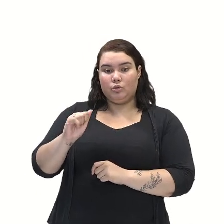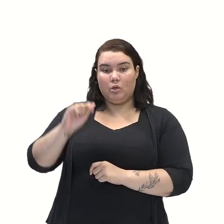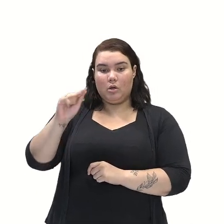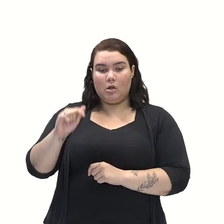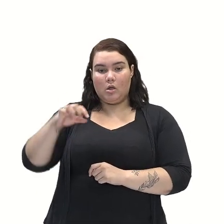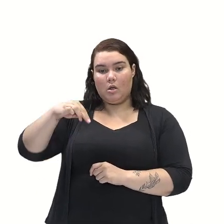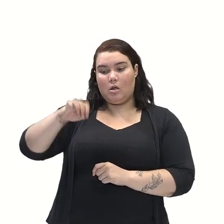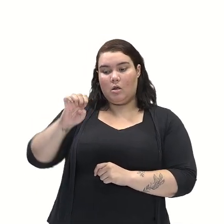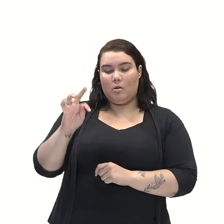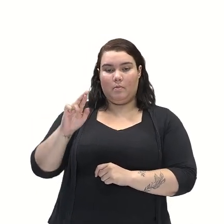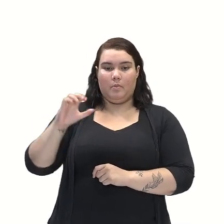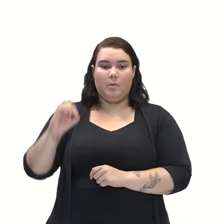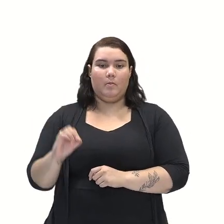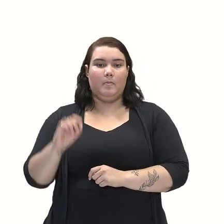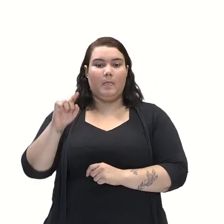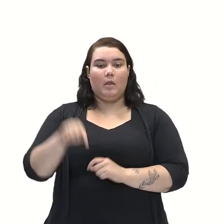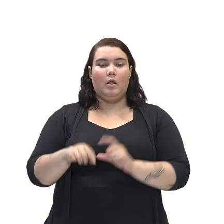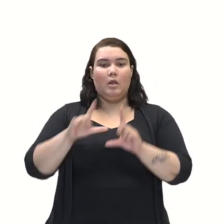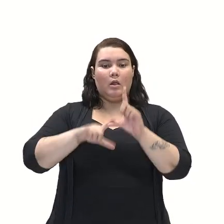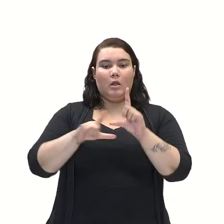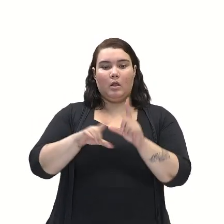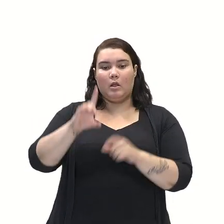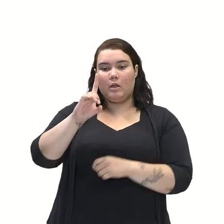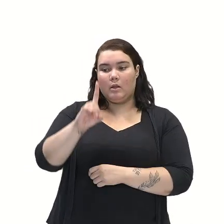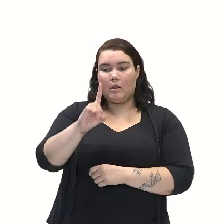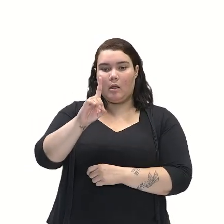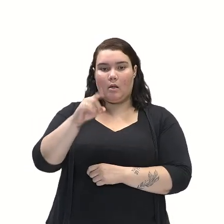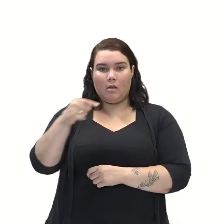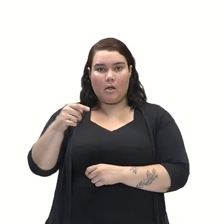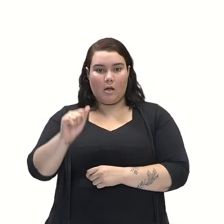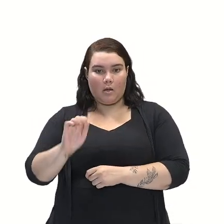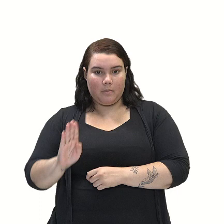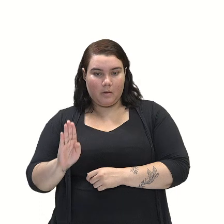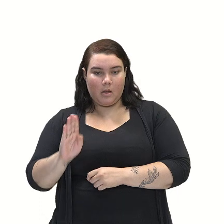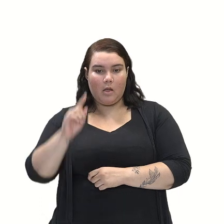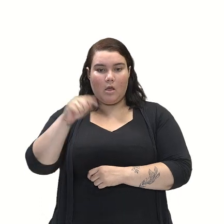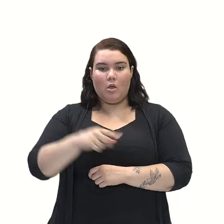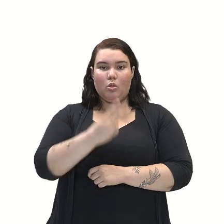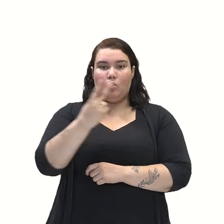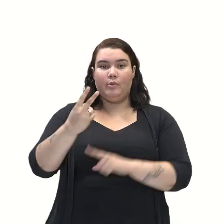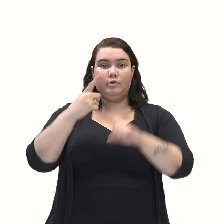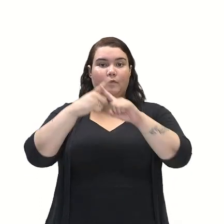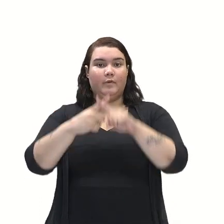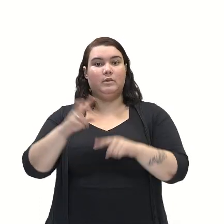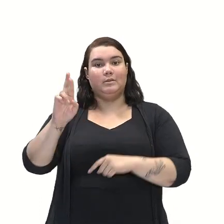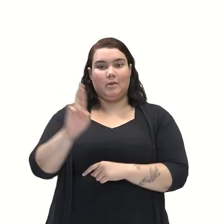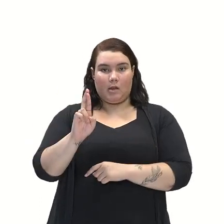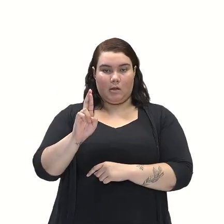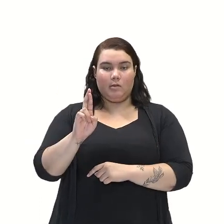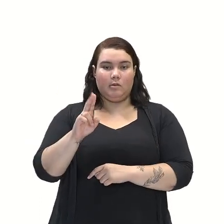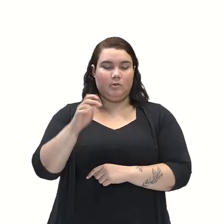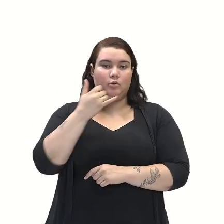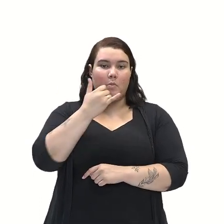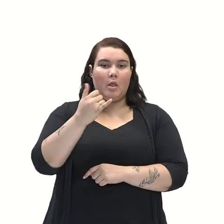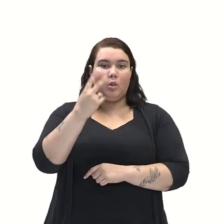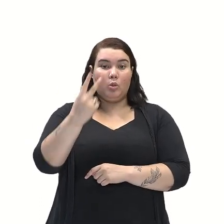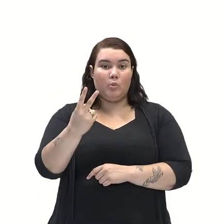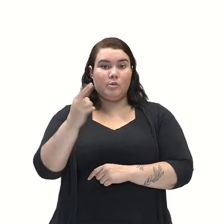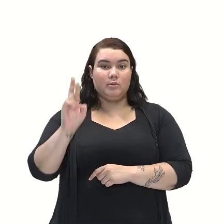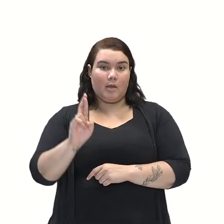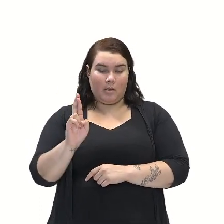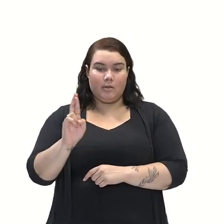vou indicar por DAB, ele é 2 vezes o raio, olha, beleza? Por